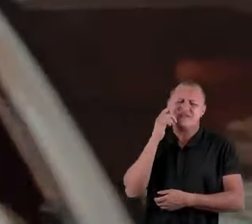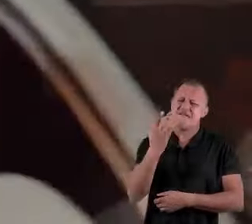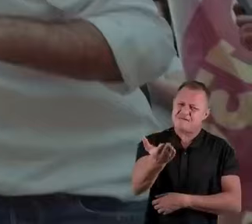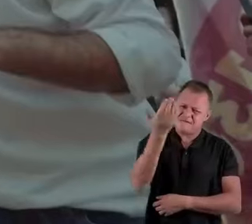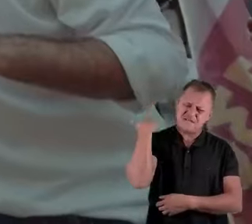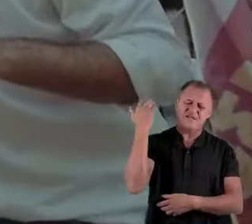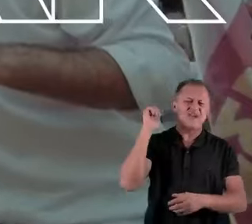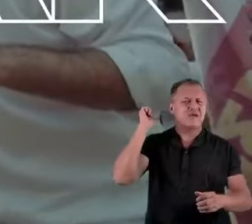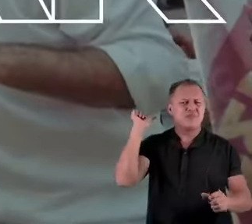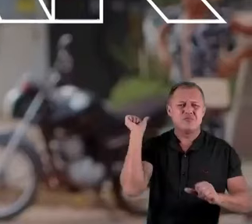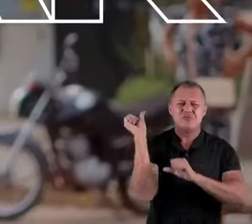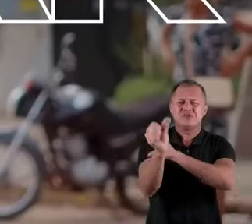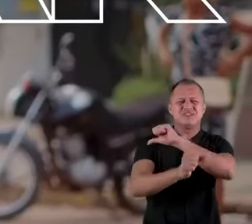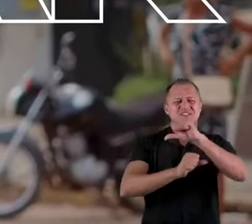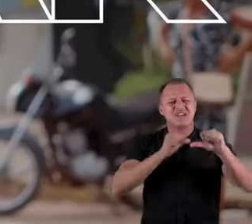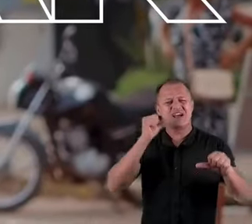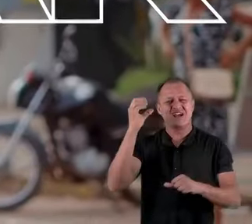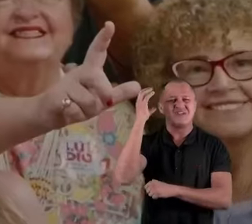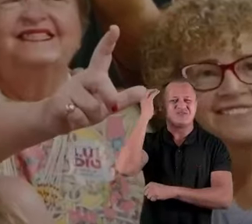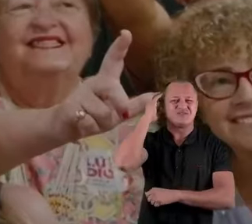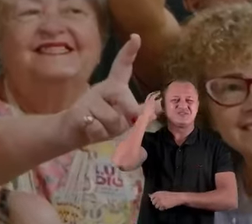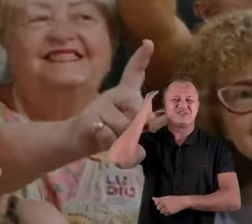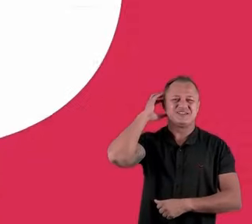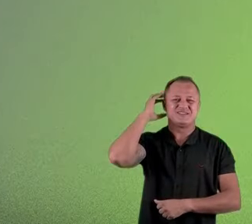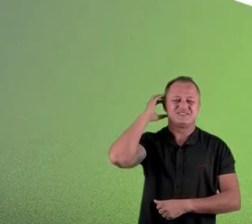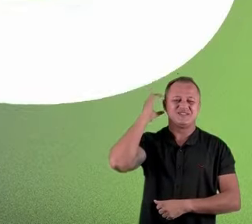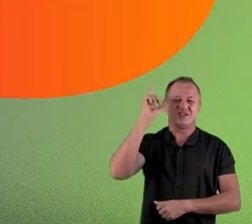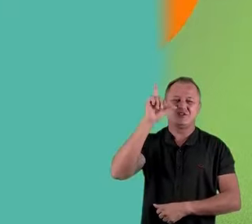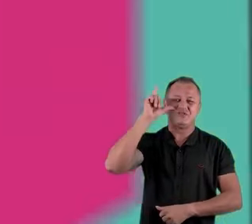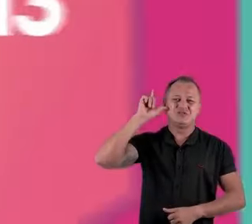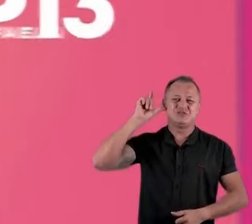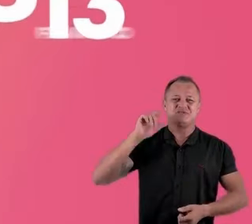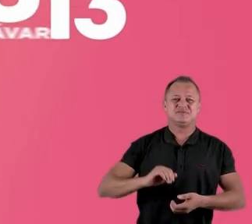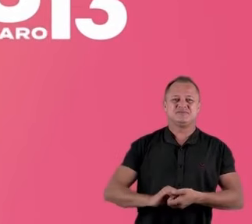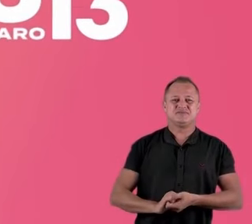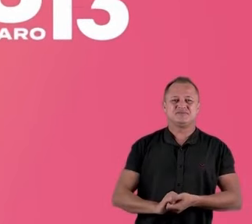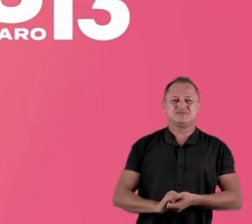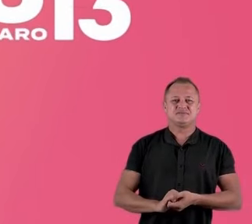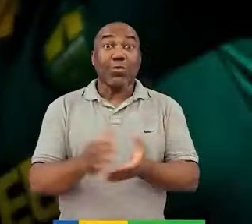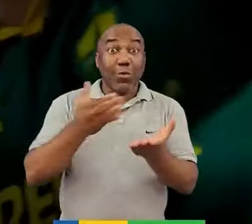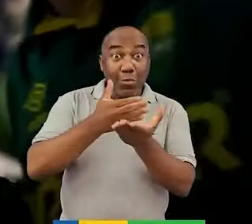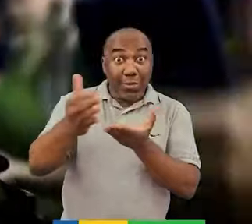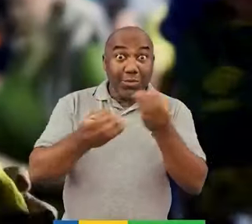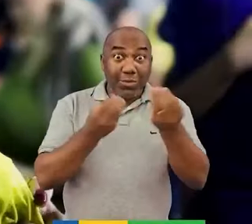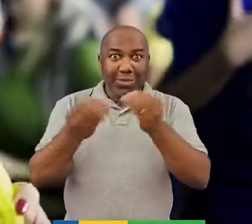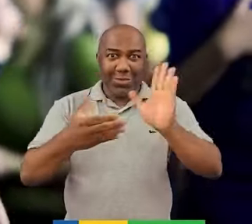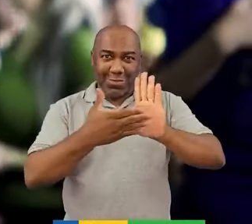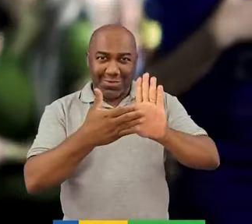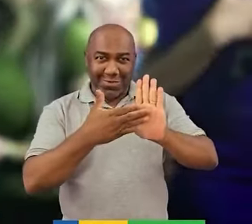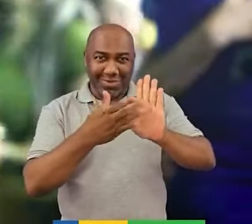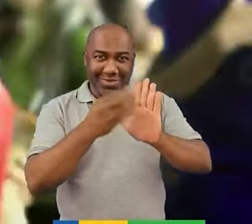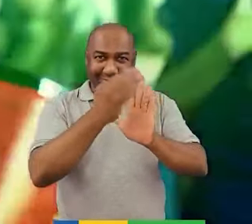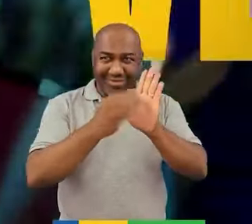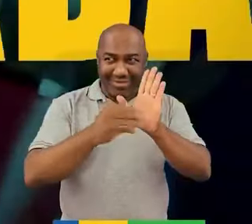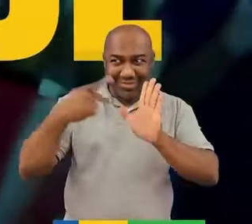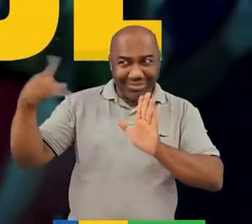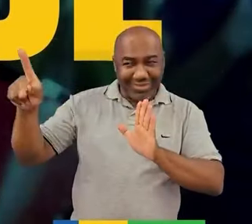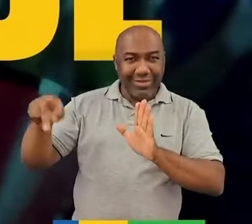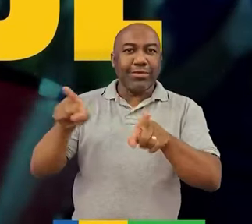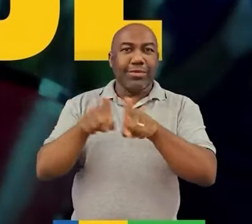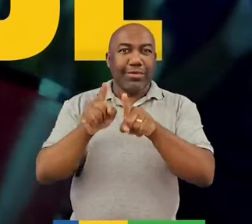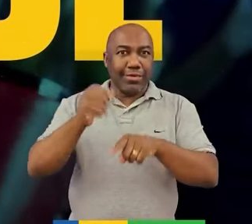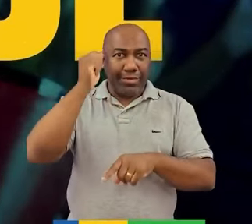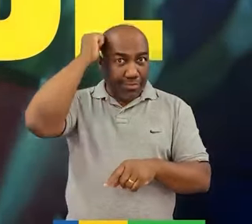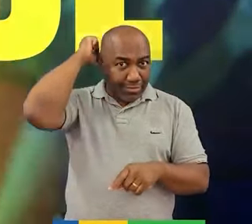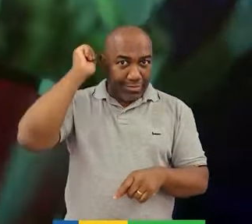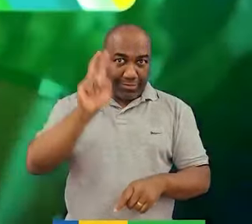com a gente pra mudar. Lúdio! Começa agora o programa de quem